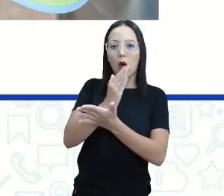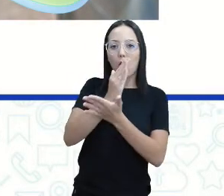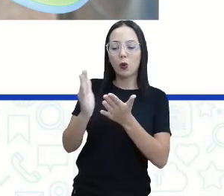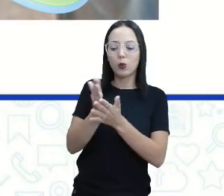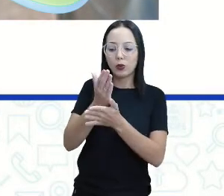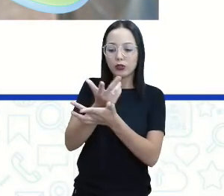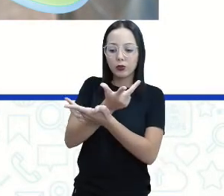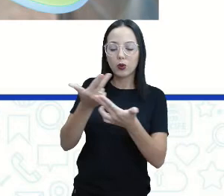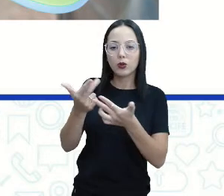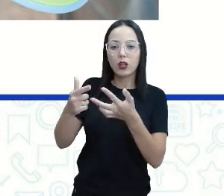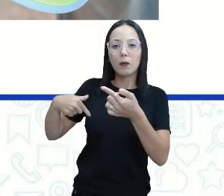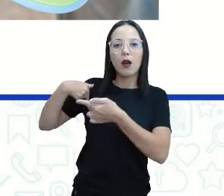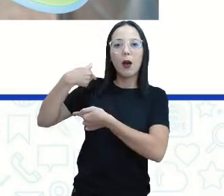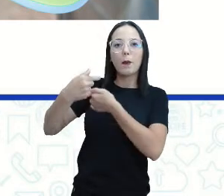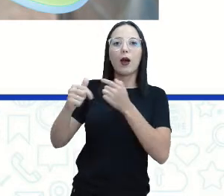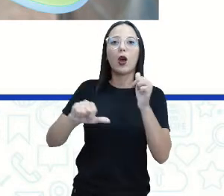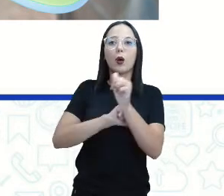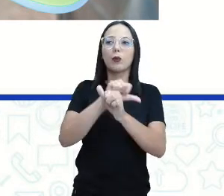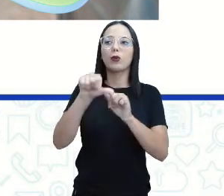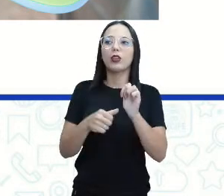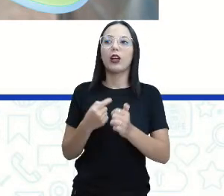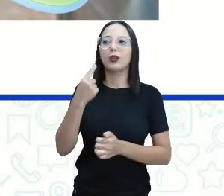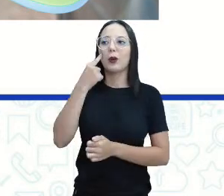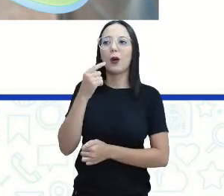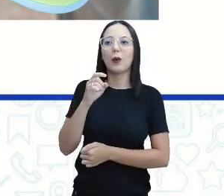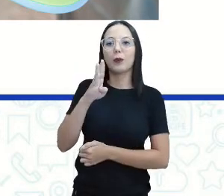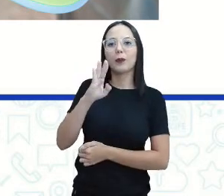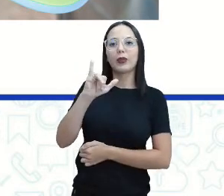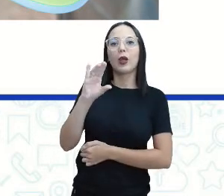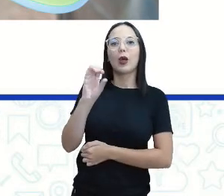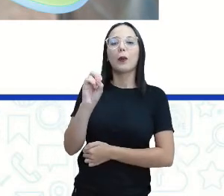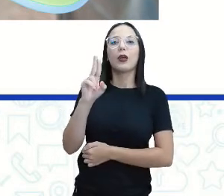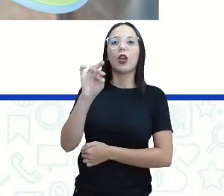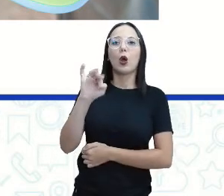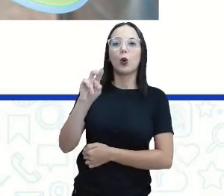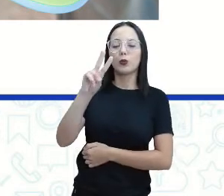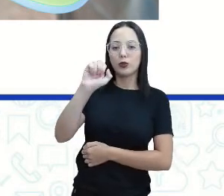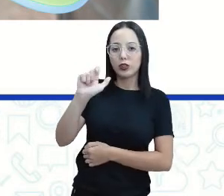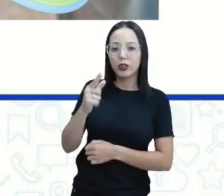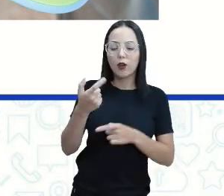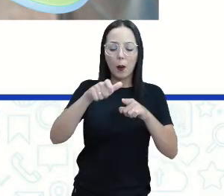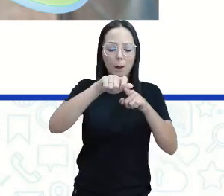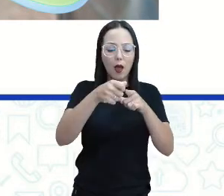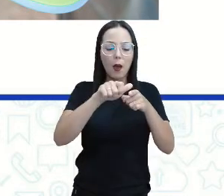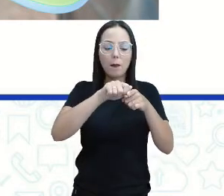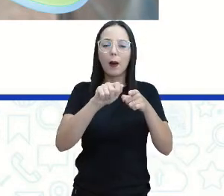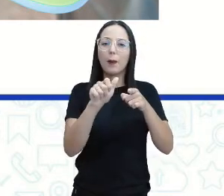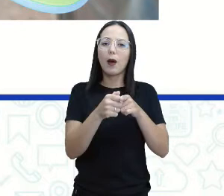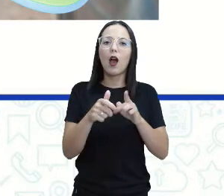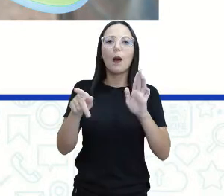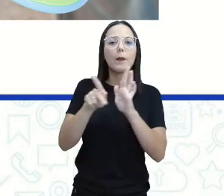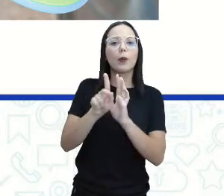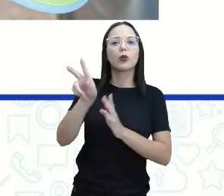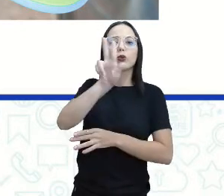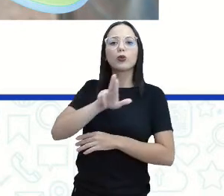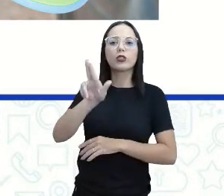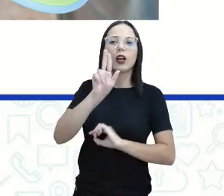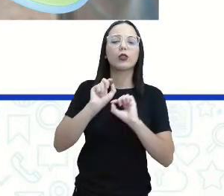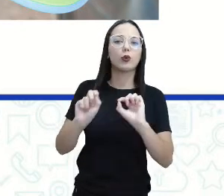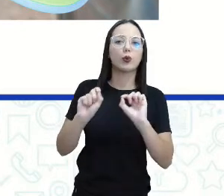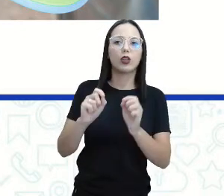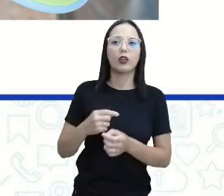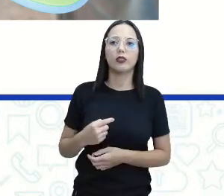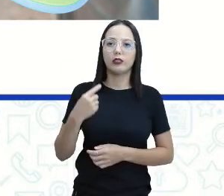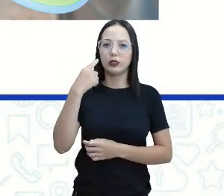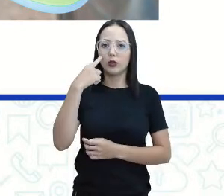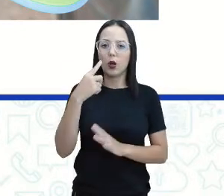modificados, né? O biocombustível, milho, né? Olha, o biocombustível, ele é usado para quê, gente?